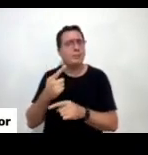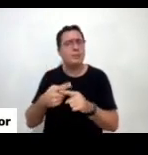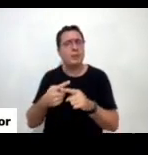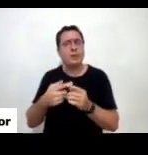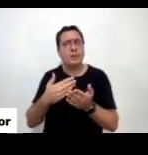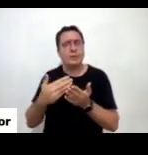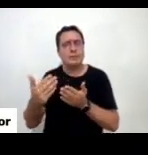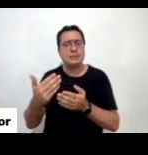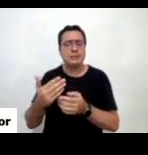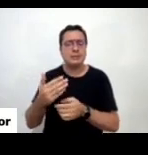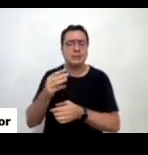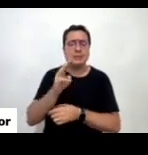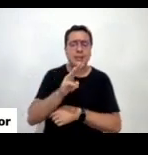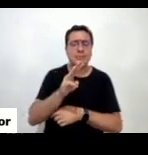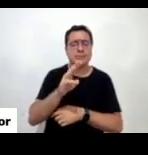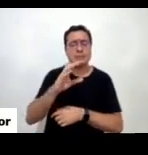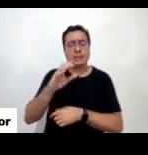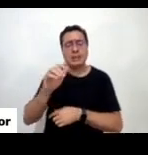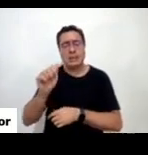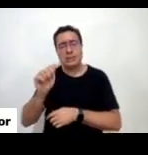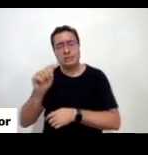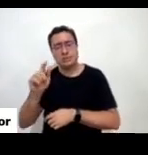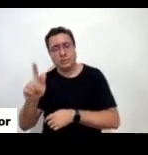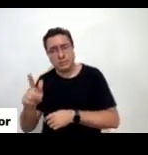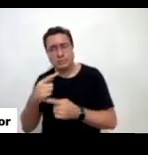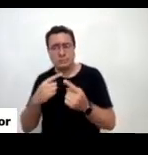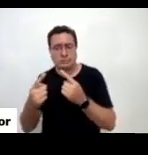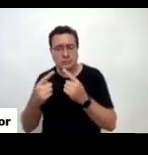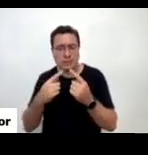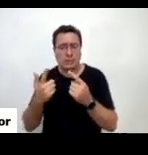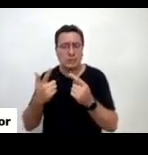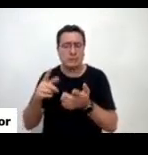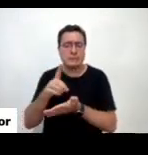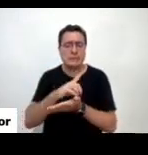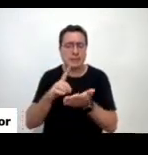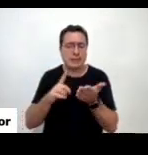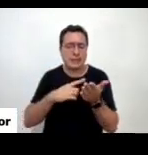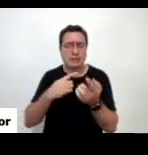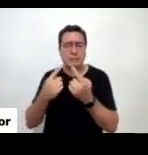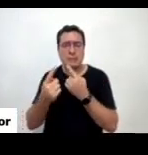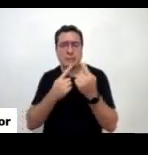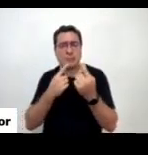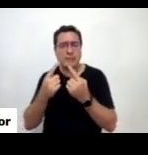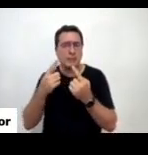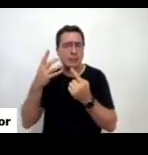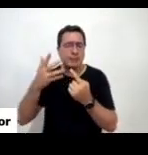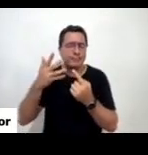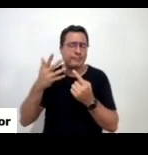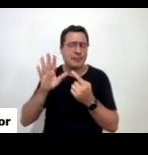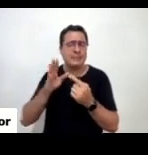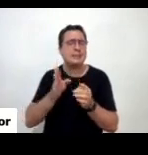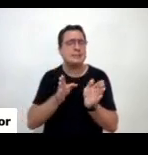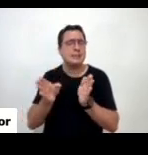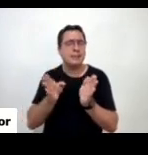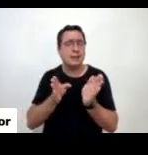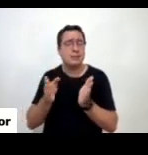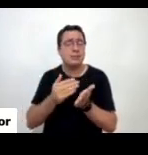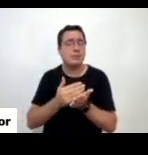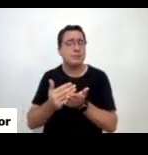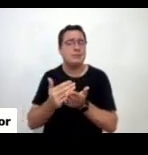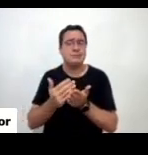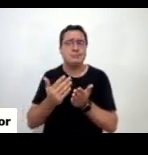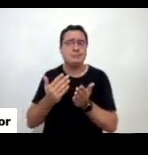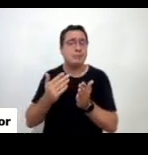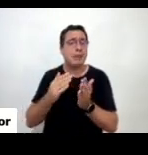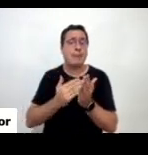a WCAG, nós começamos a discutir o design, mas a acessibilidade começa a ir muito mais